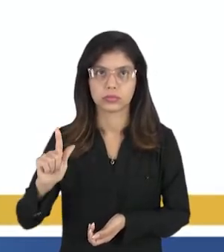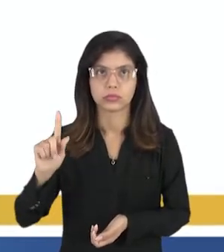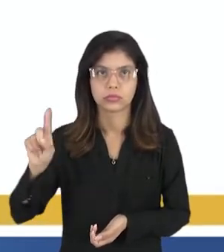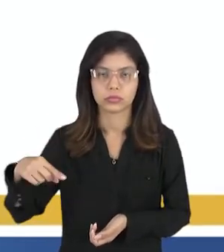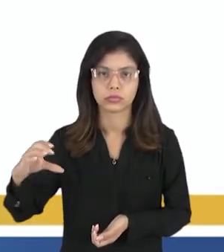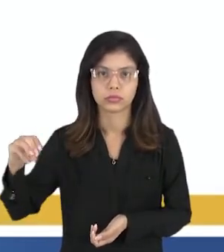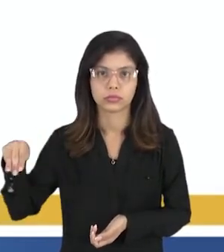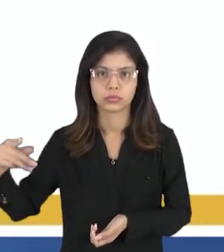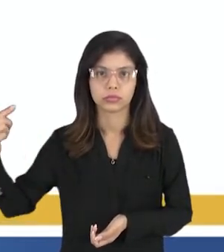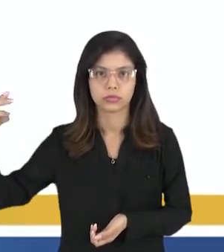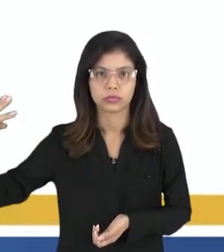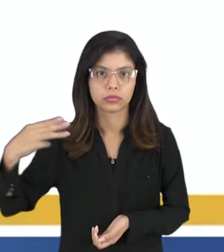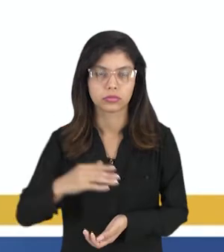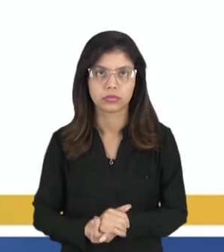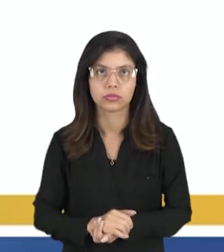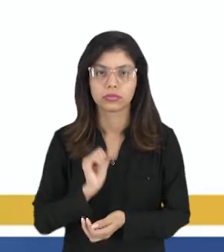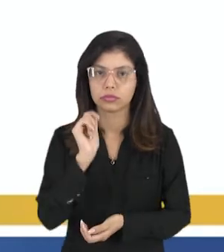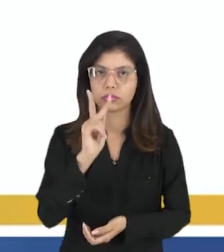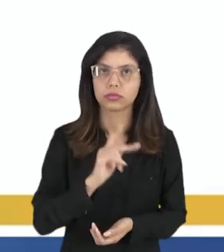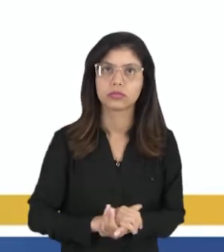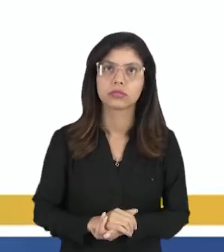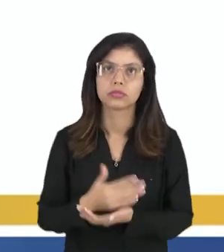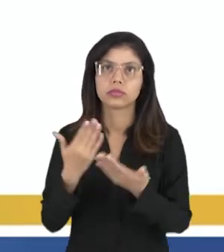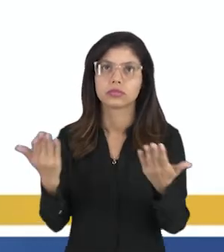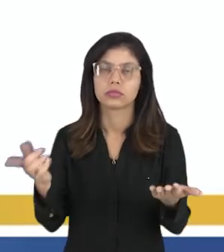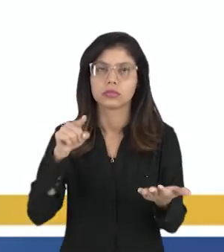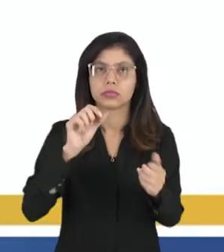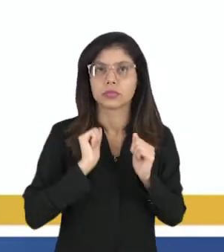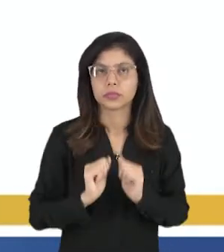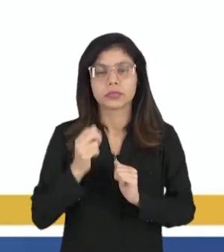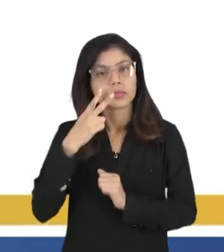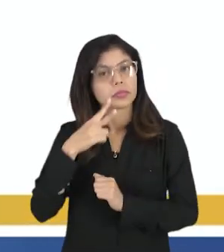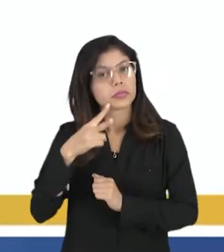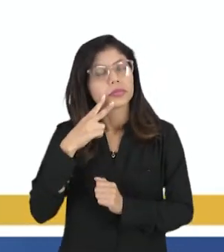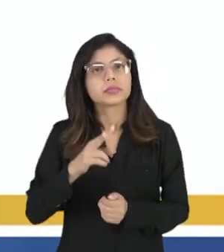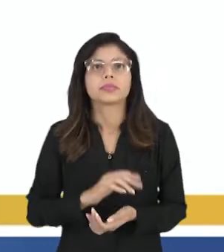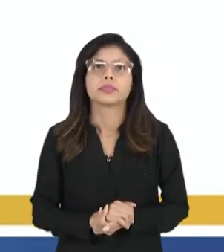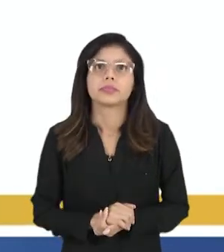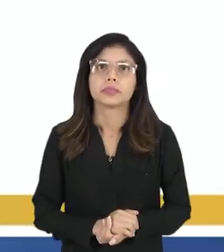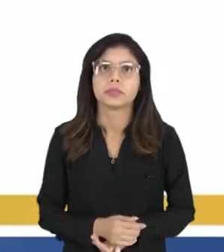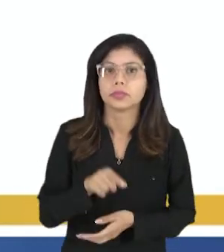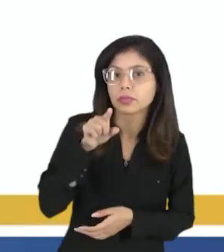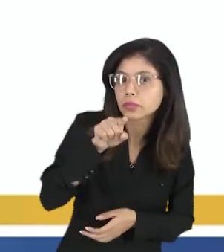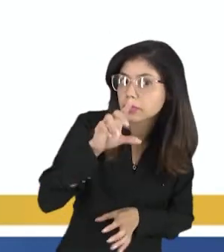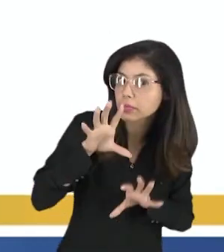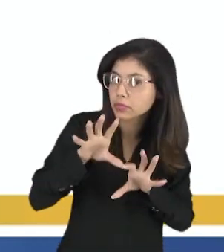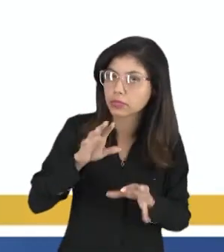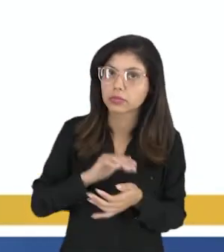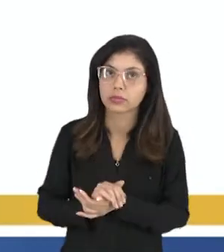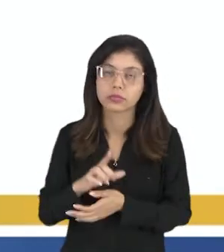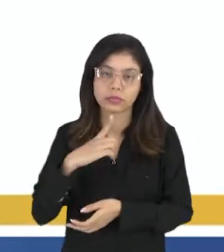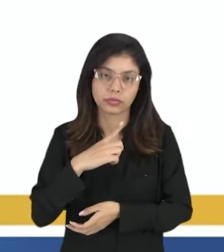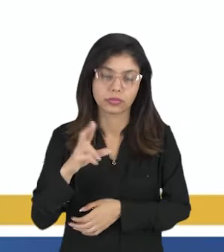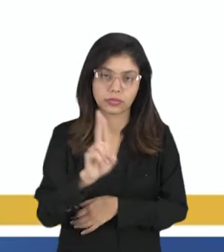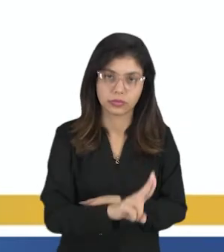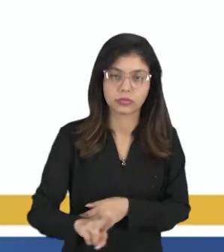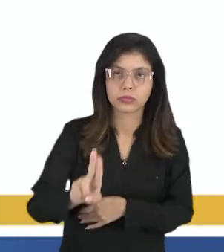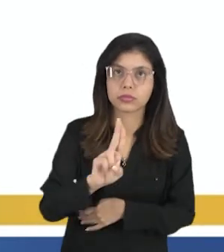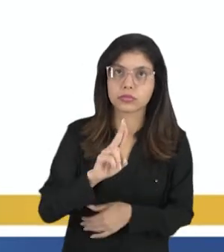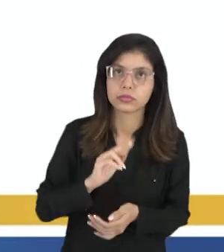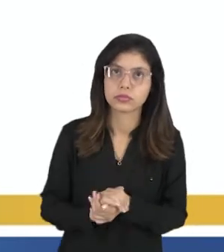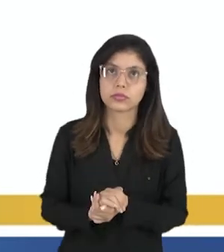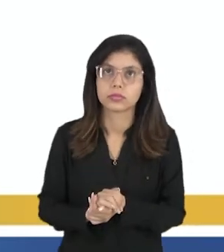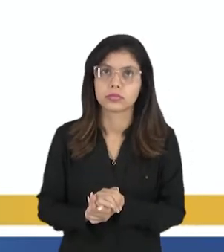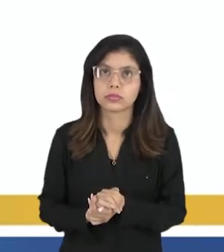0,001785 gramas por centímetros cúbicos, ok? E aí aqui a gente pode observar, aqui quando ele vai utilizar para encher o